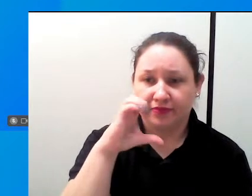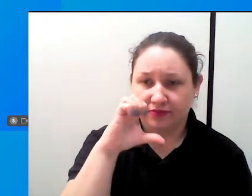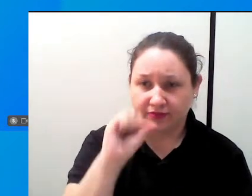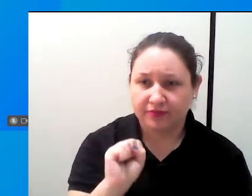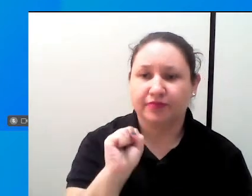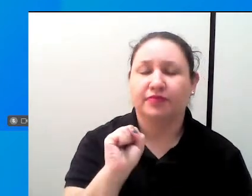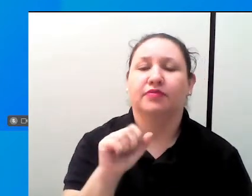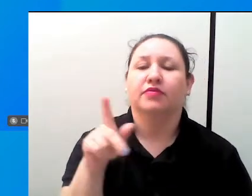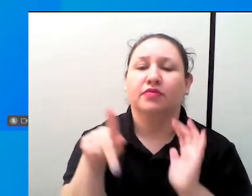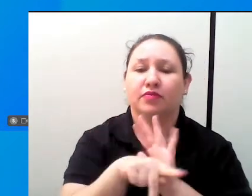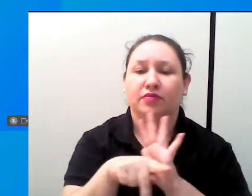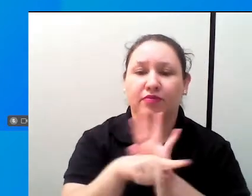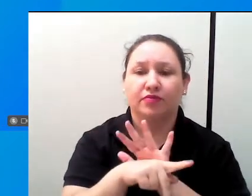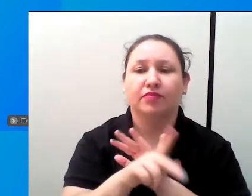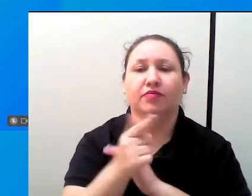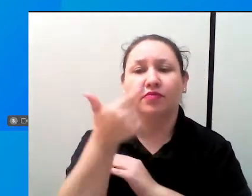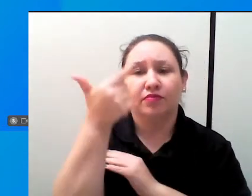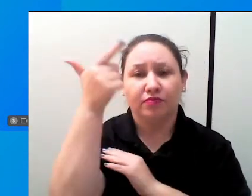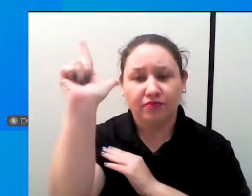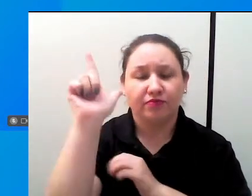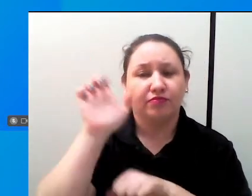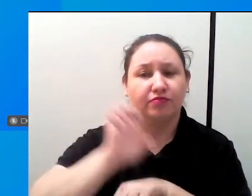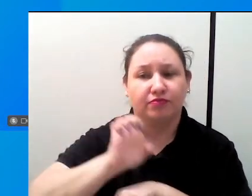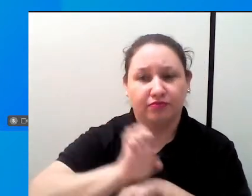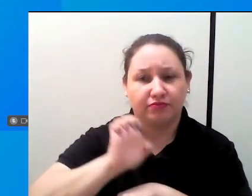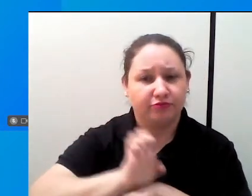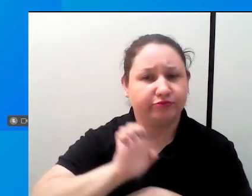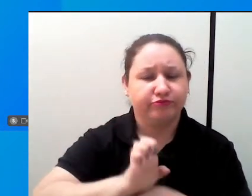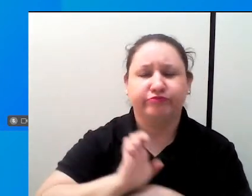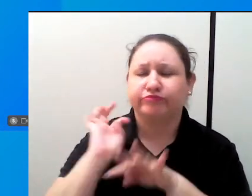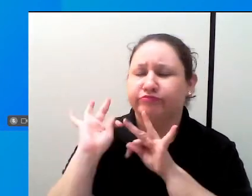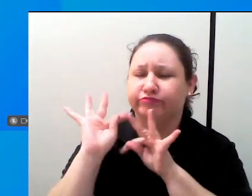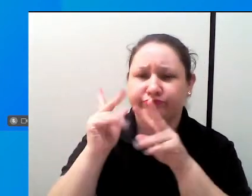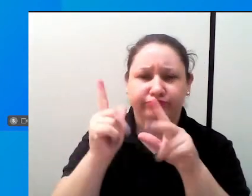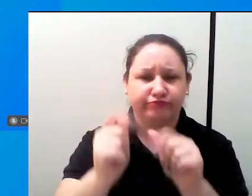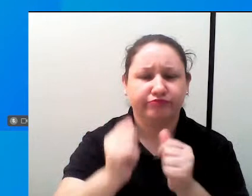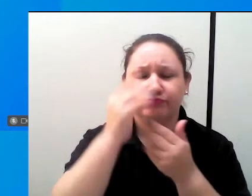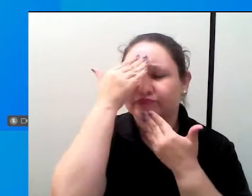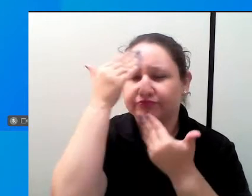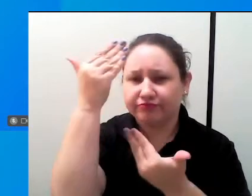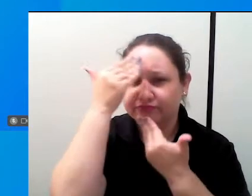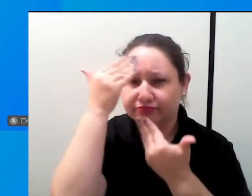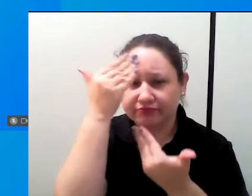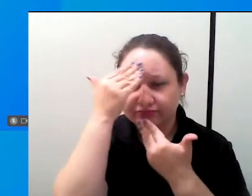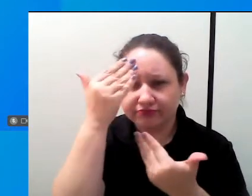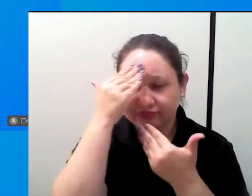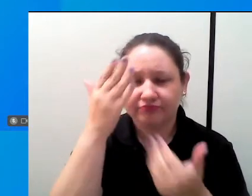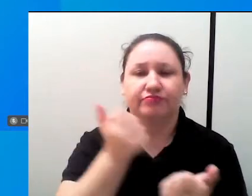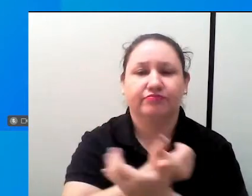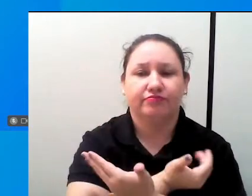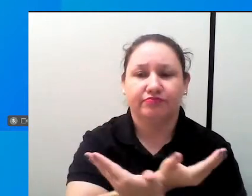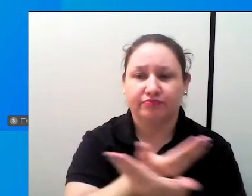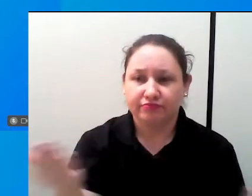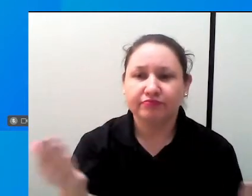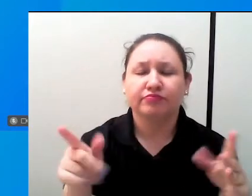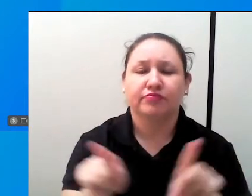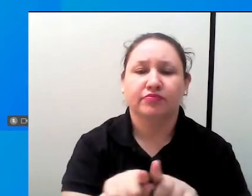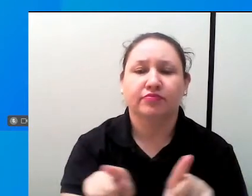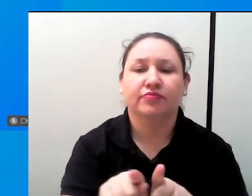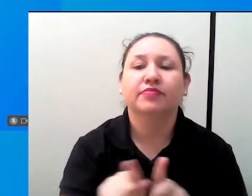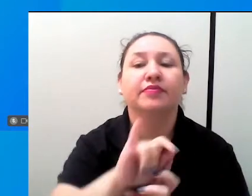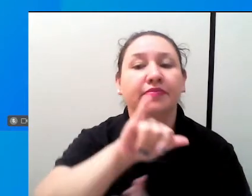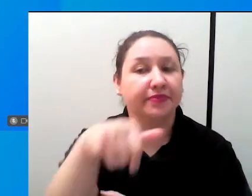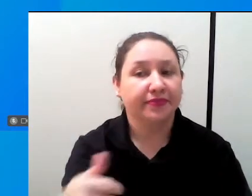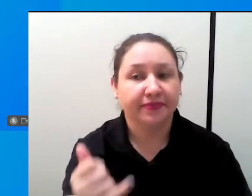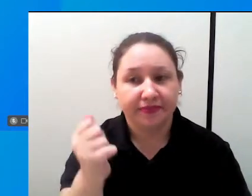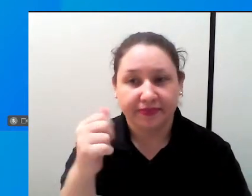Federal do Mato Grosso. Na pessoa dele, saudar os nossos palestrantes, que seria a Jane, lá do campus